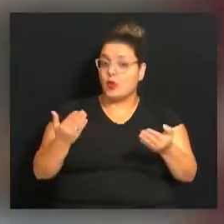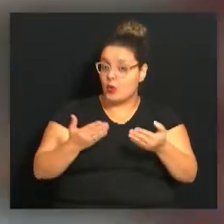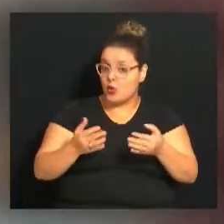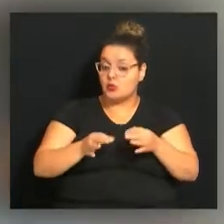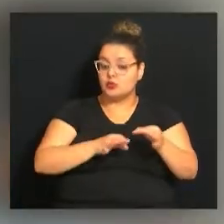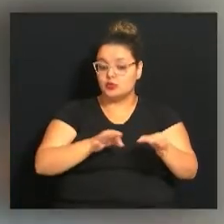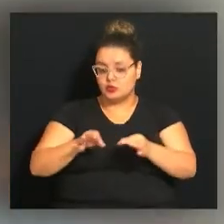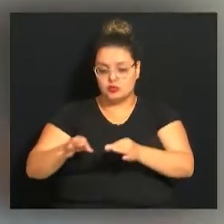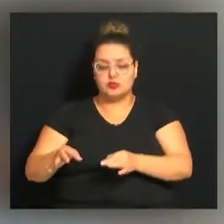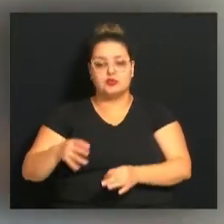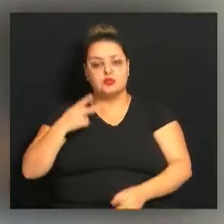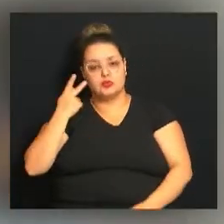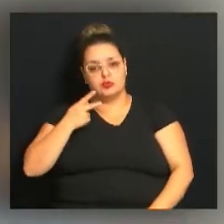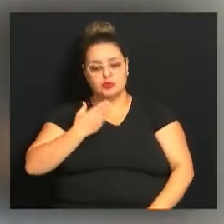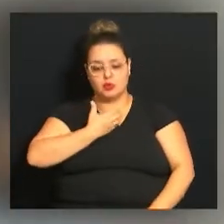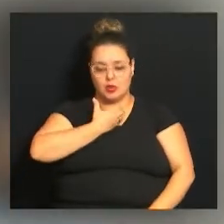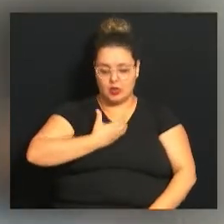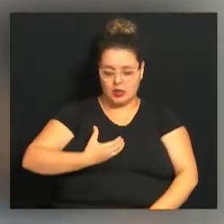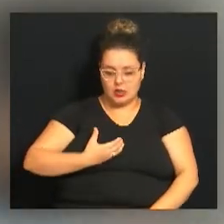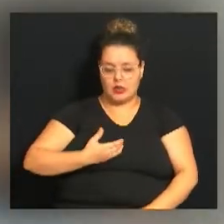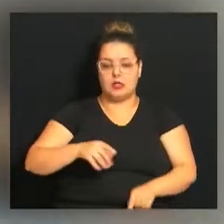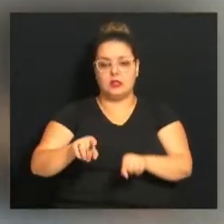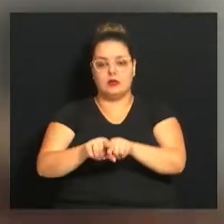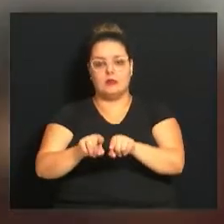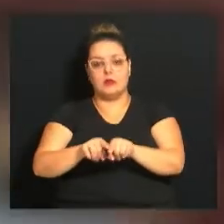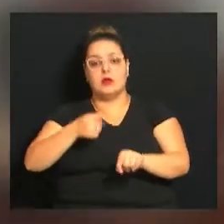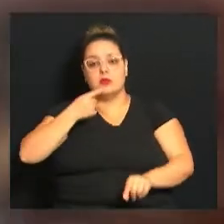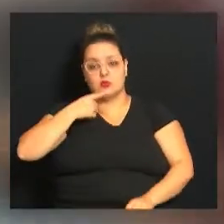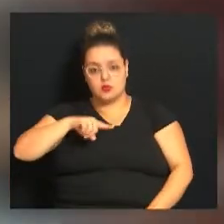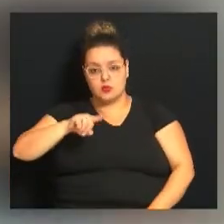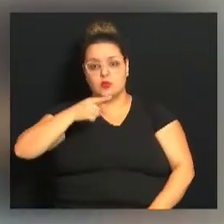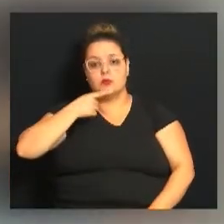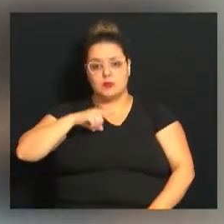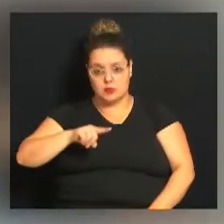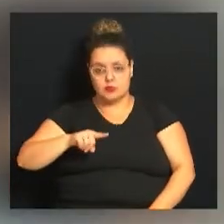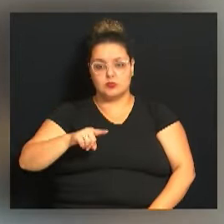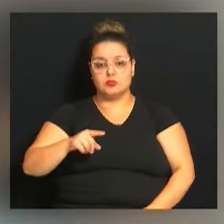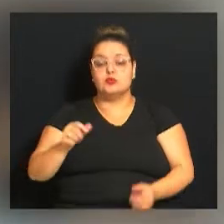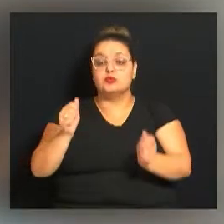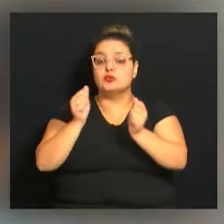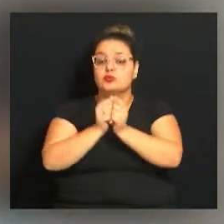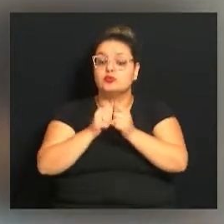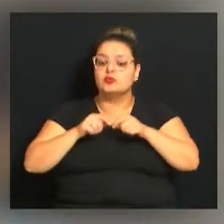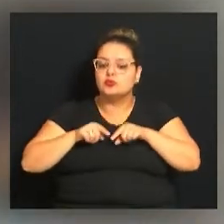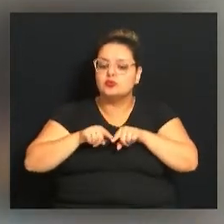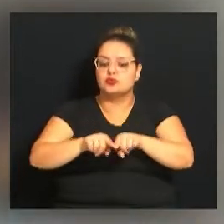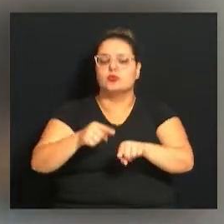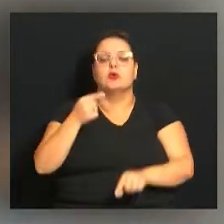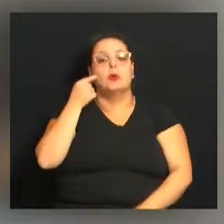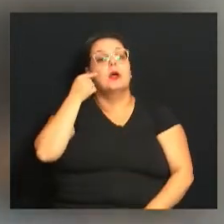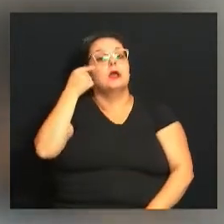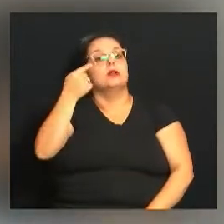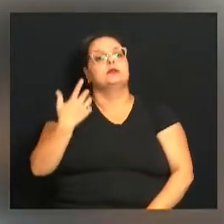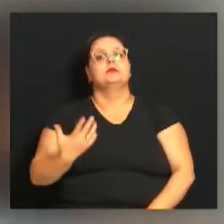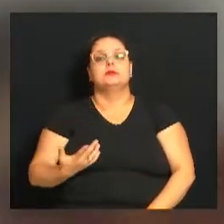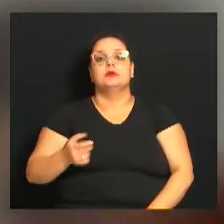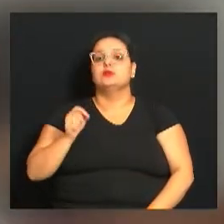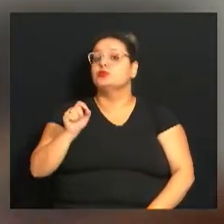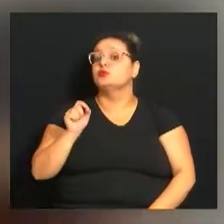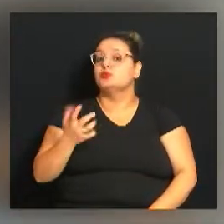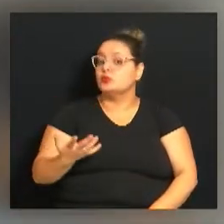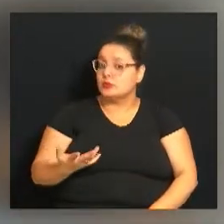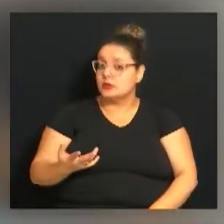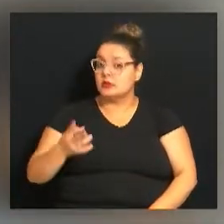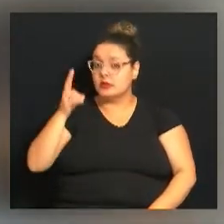dos vereadores Carmo Luiz e Eduardo Magoga caminha junto no sentido de nós relembrarmos